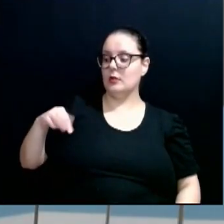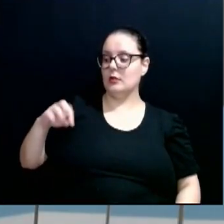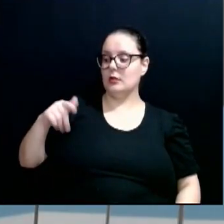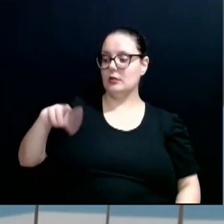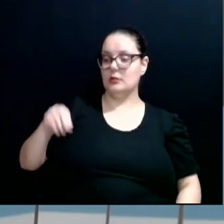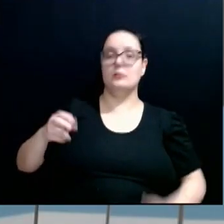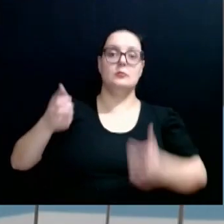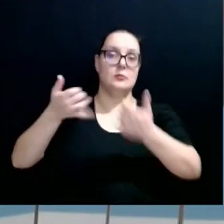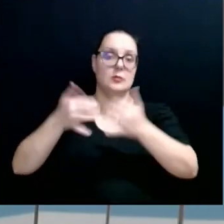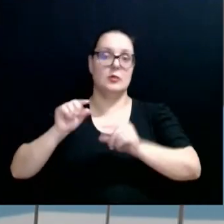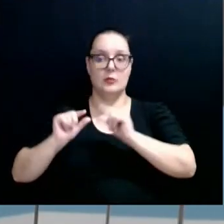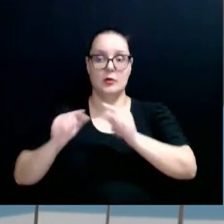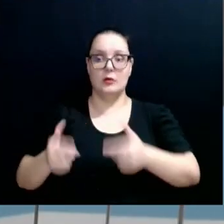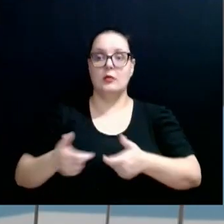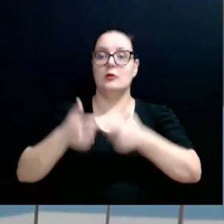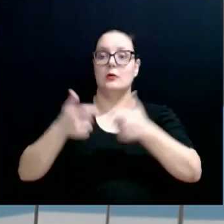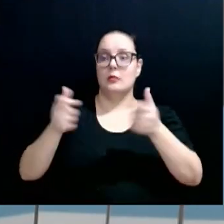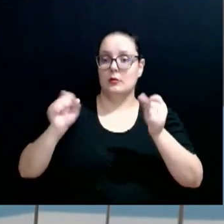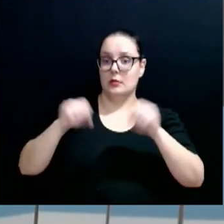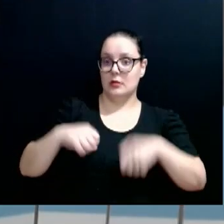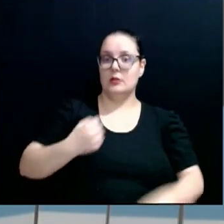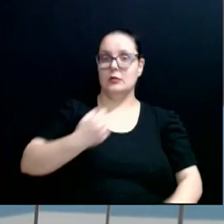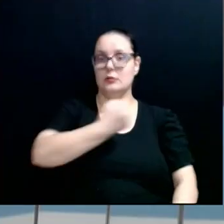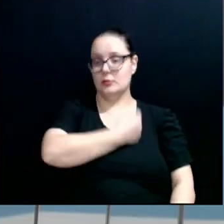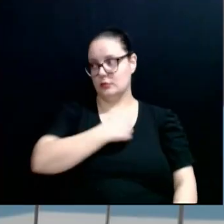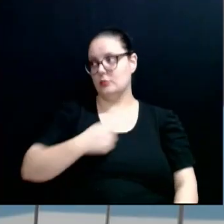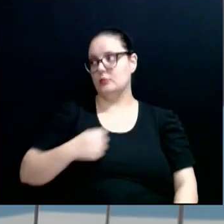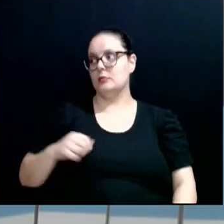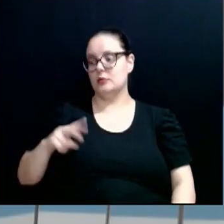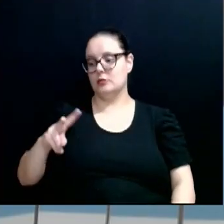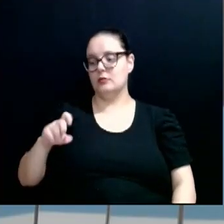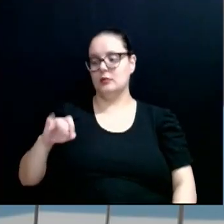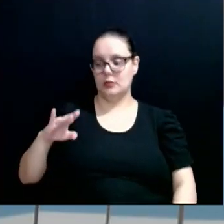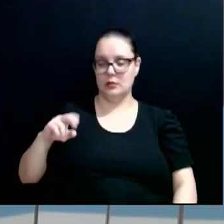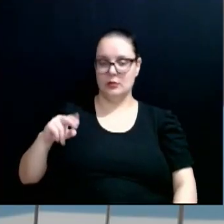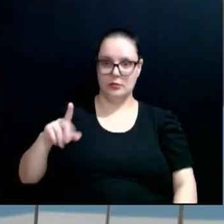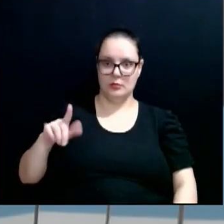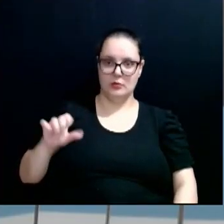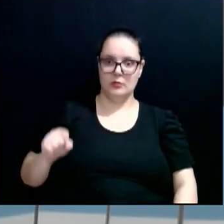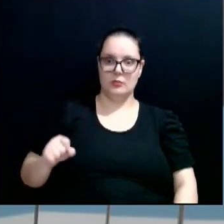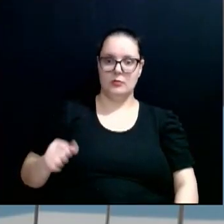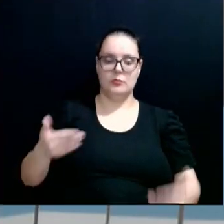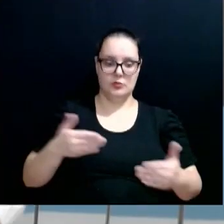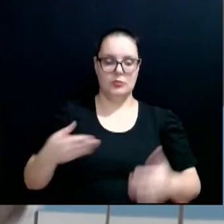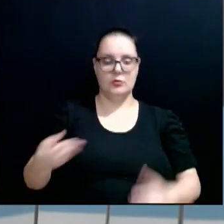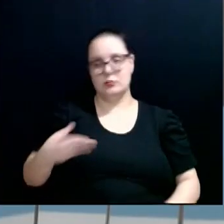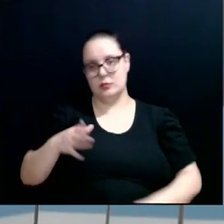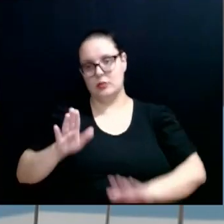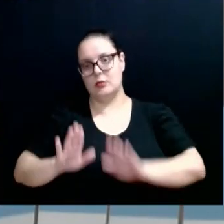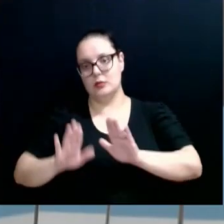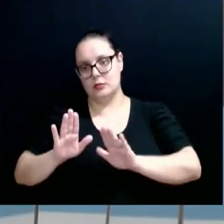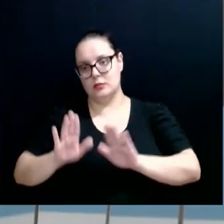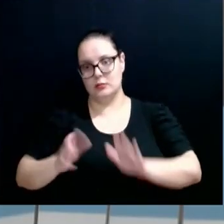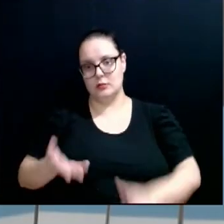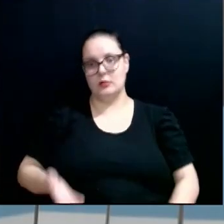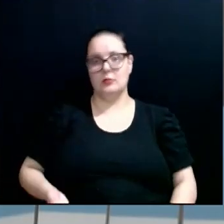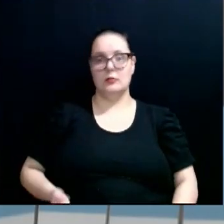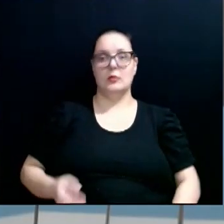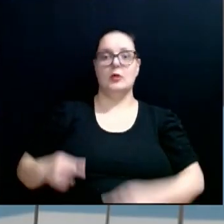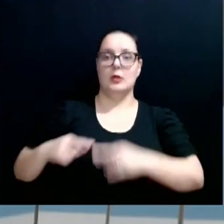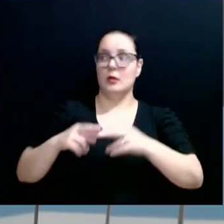vai aumentar sim o número de veículos, né, de hoje para a nova licitação, que a rede aumentou, né, para dar mais